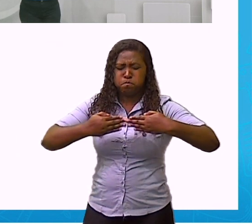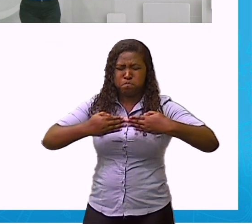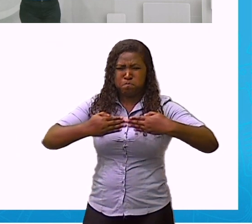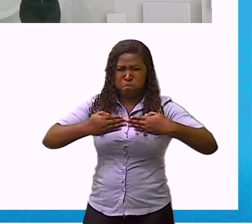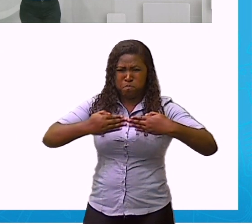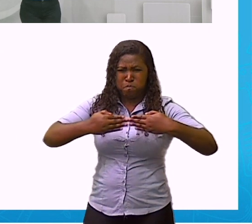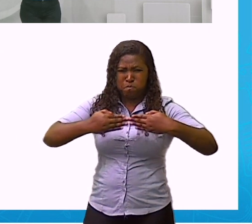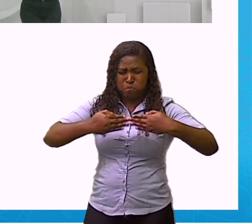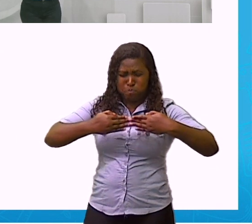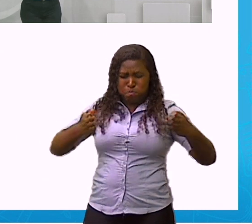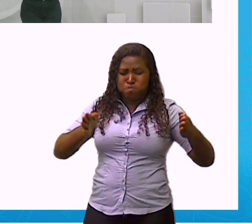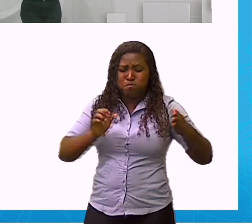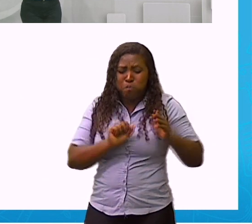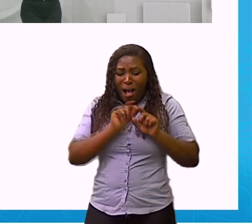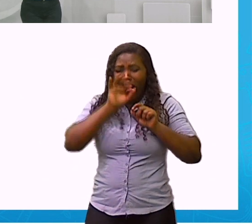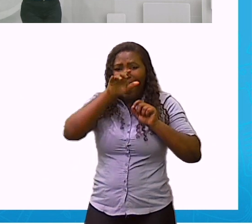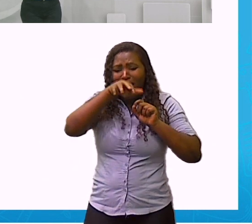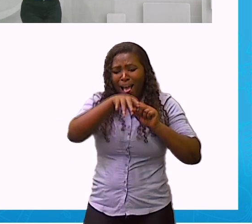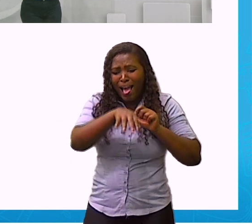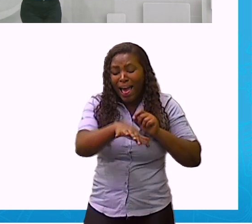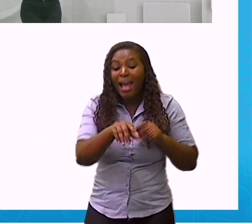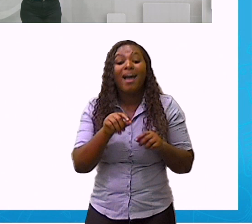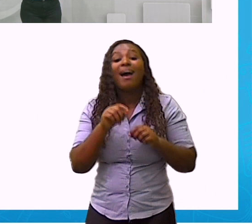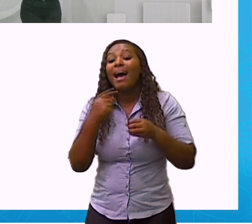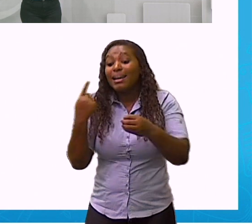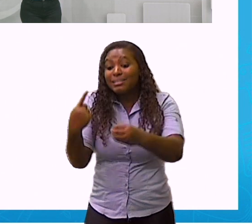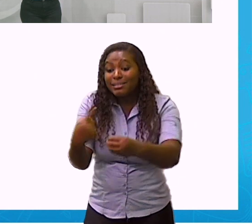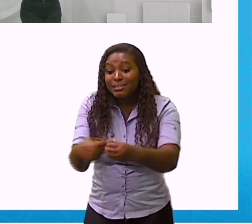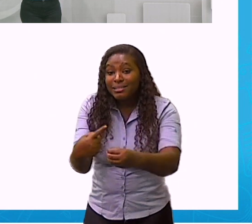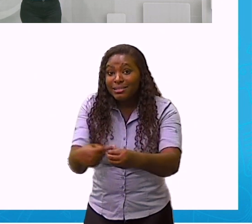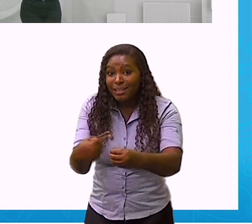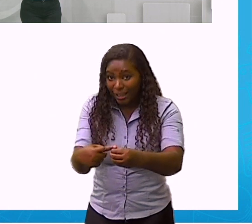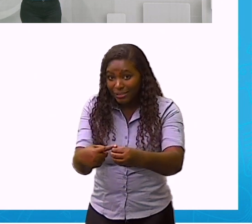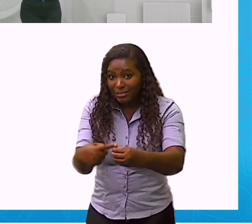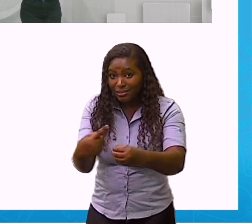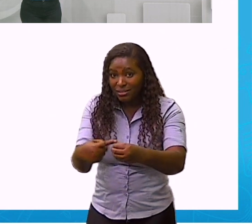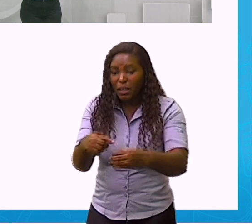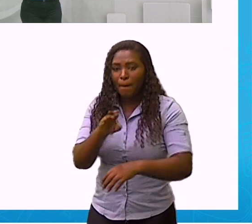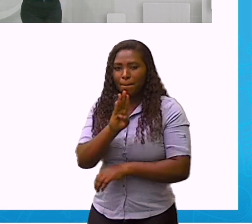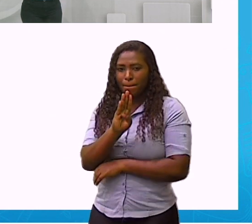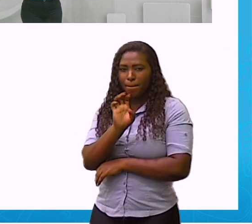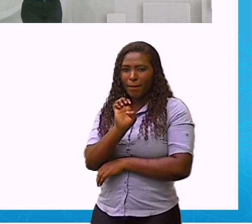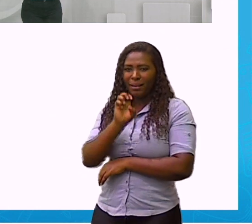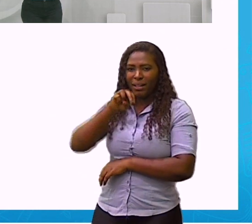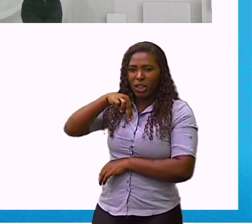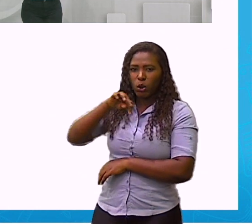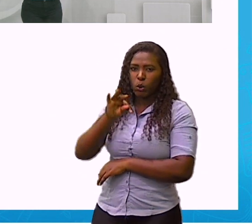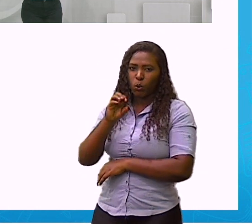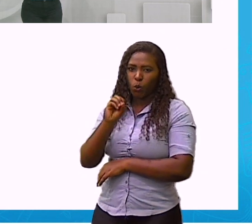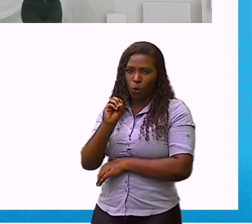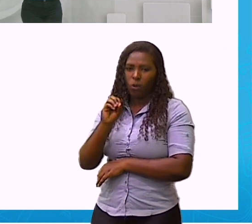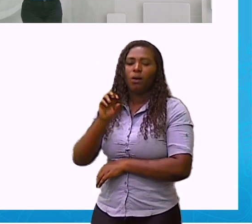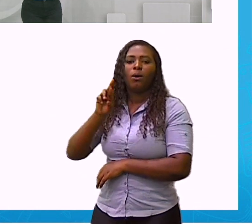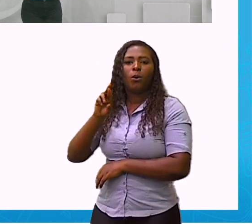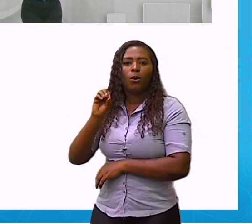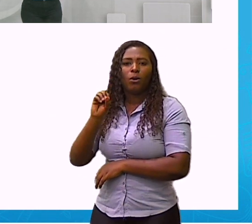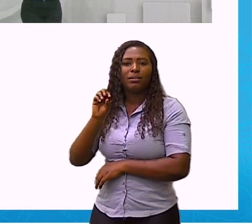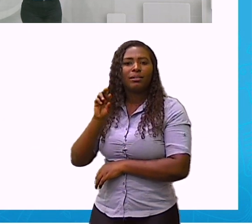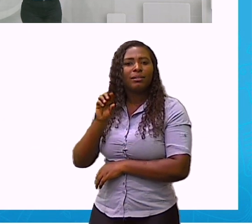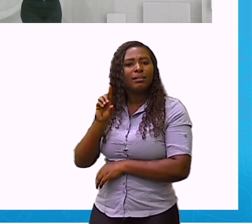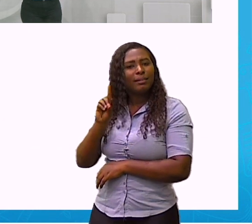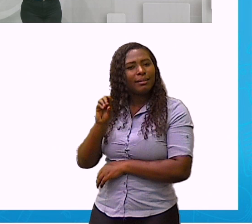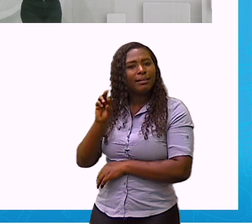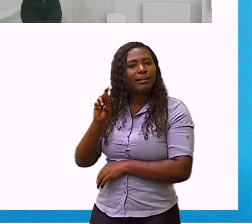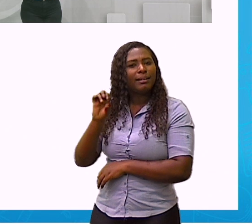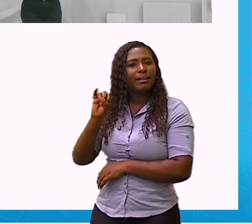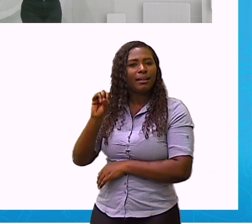pela lama. E hoje restam somente escombros daquilo que eram casas. Por